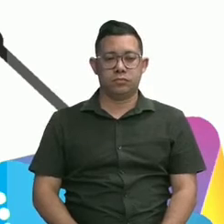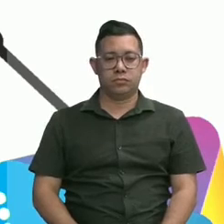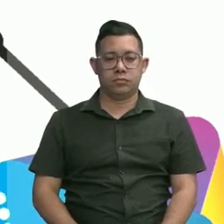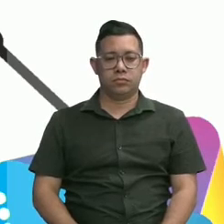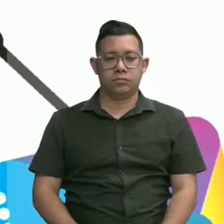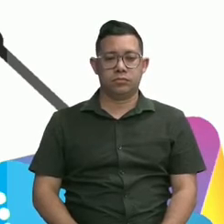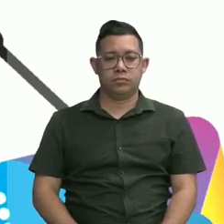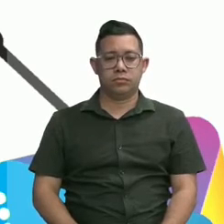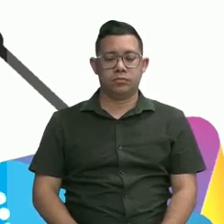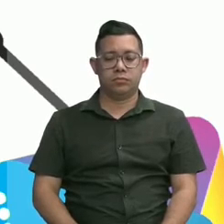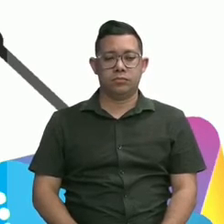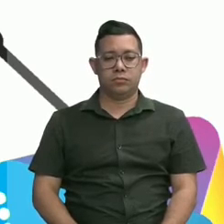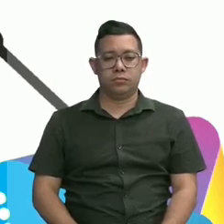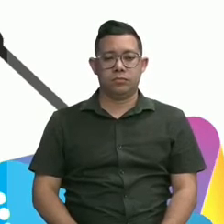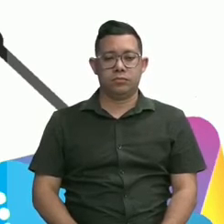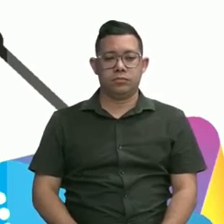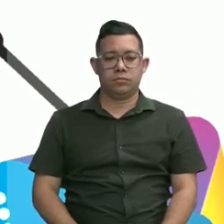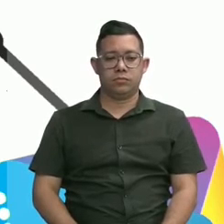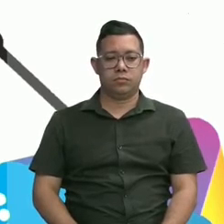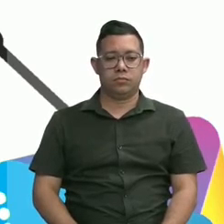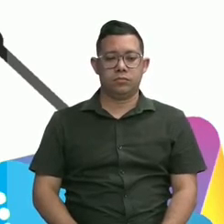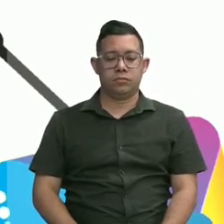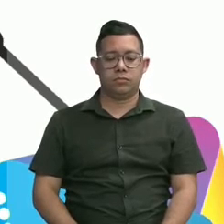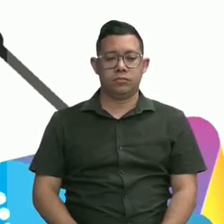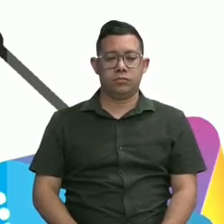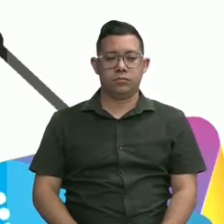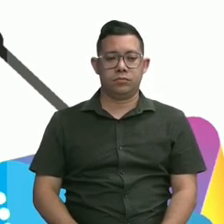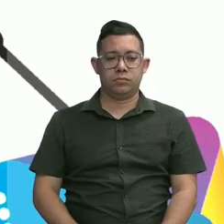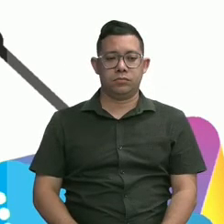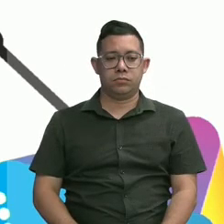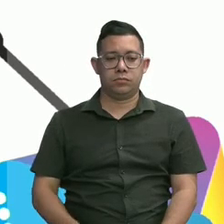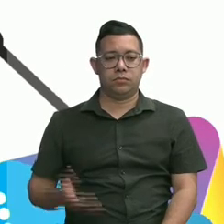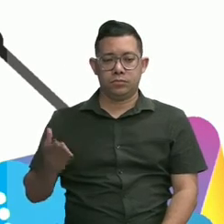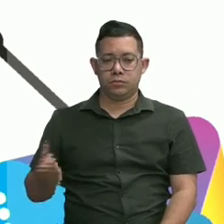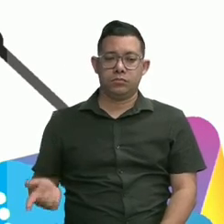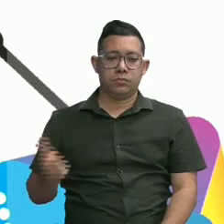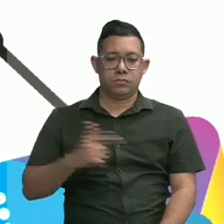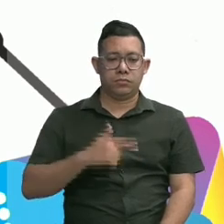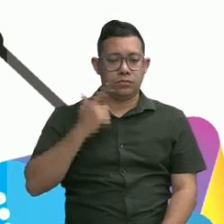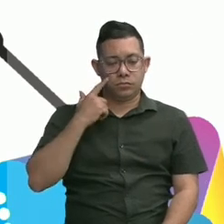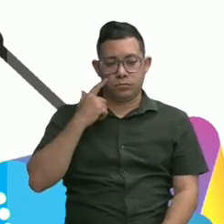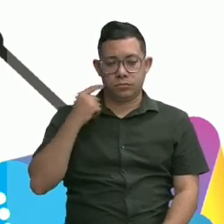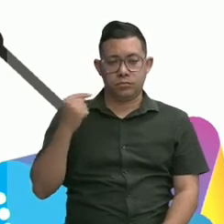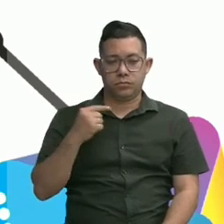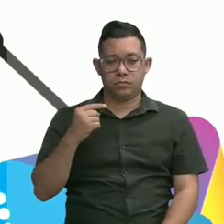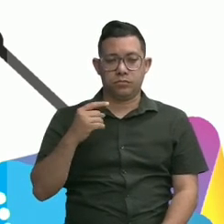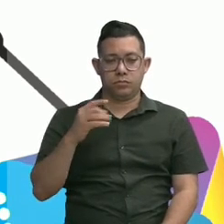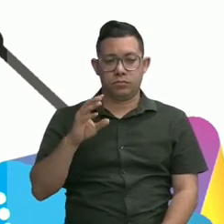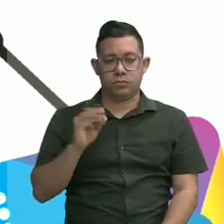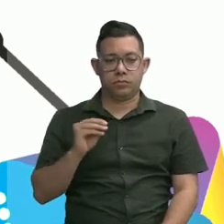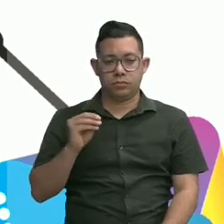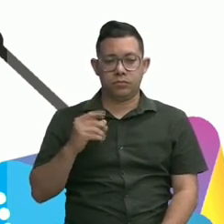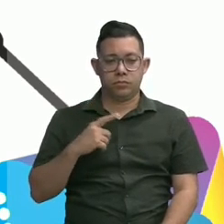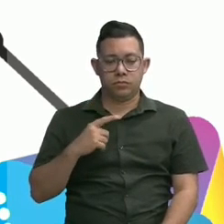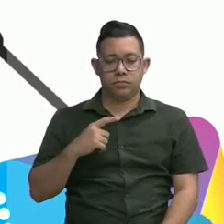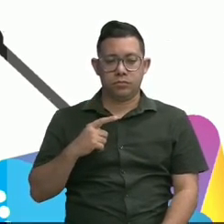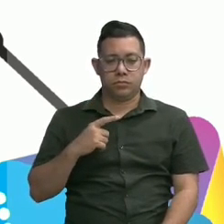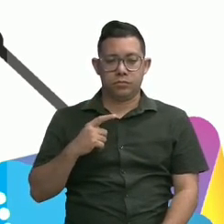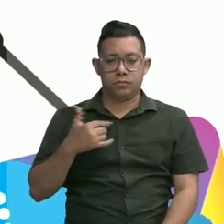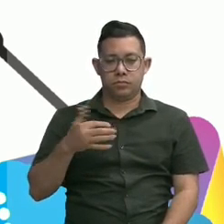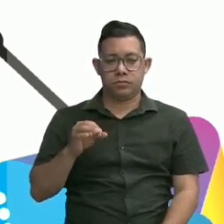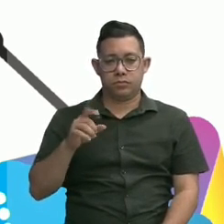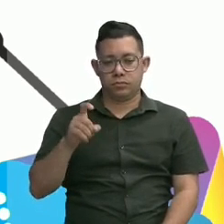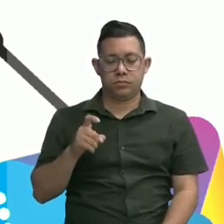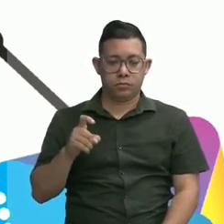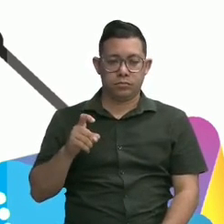idade uma hora também é x por isso que fica igual a 10 x tá passando para forma reduzida né a gente passa o